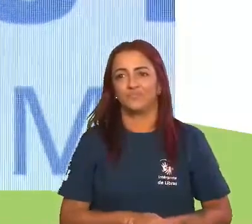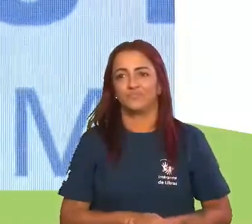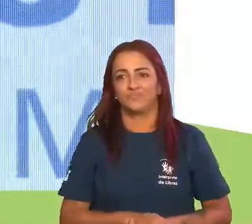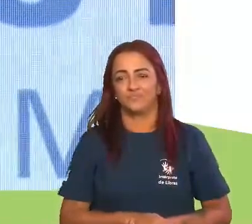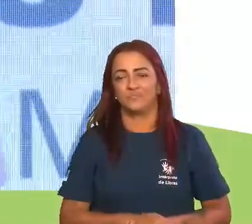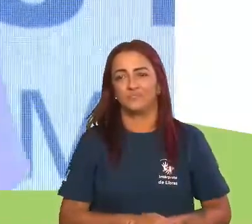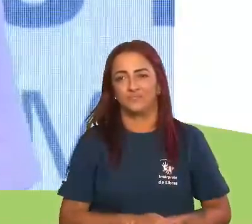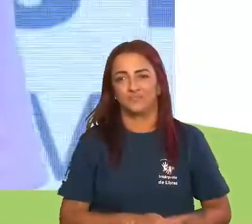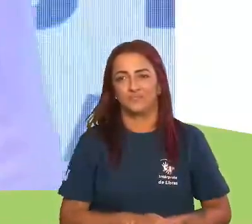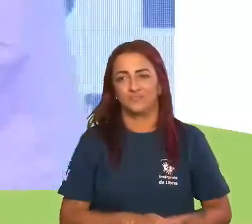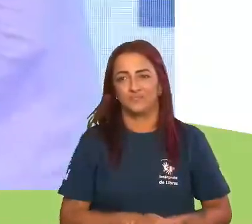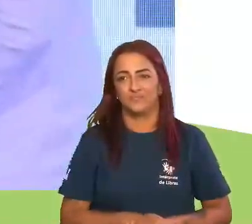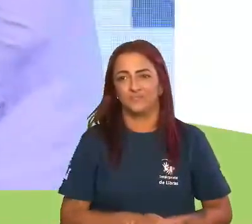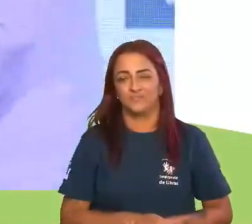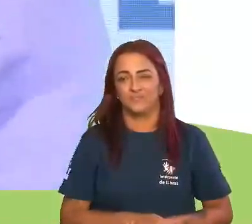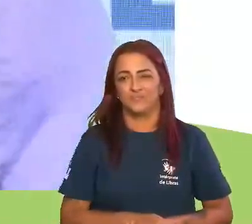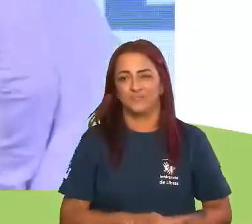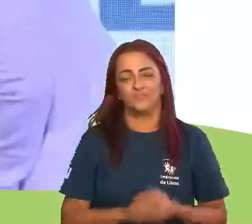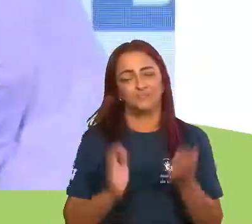cara!